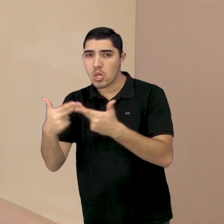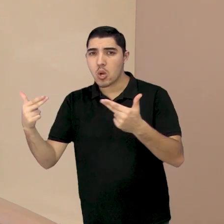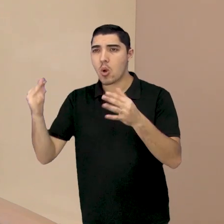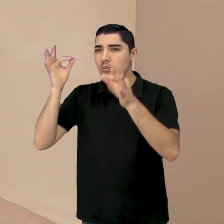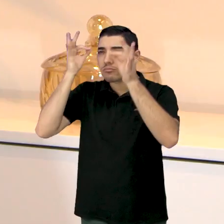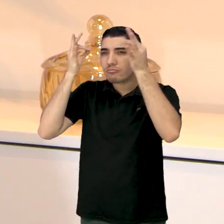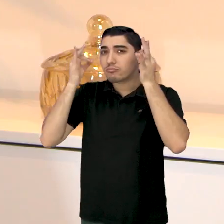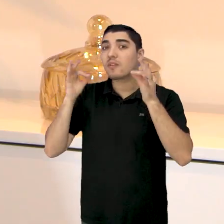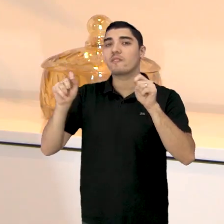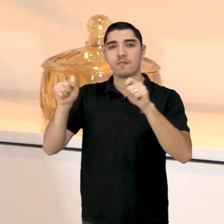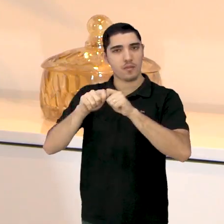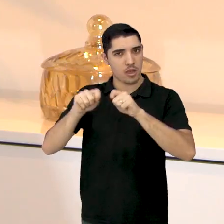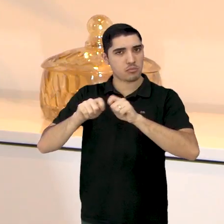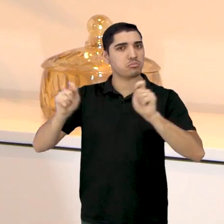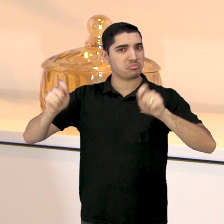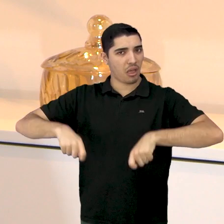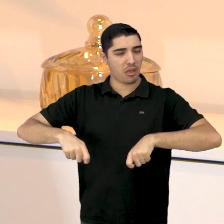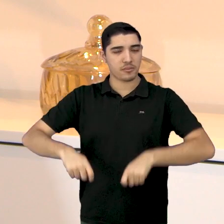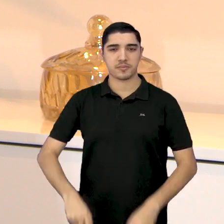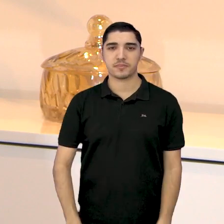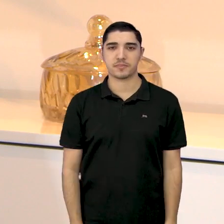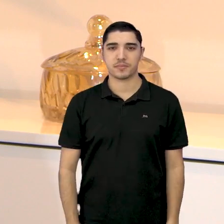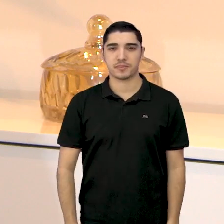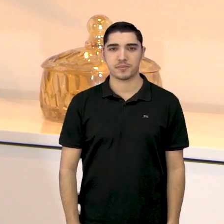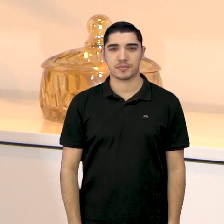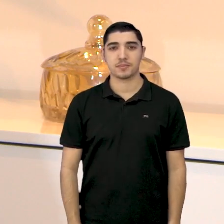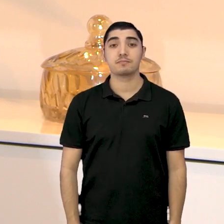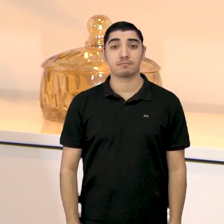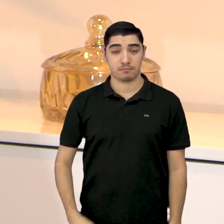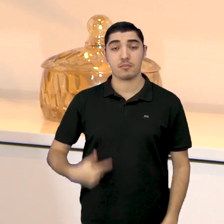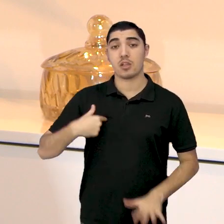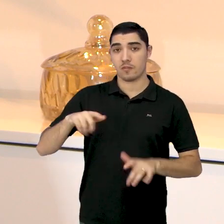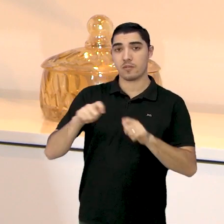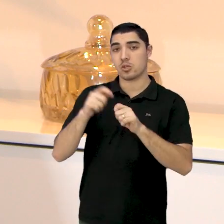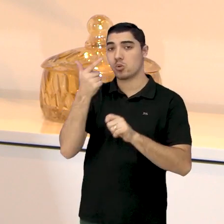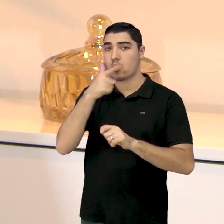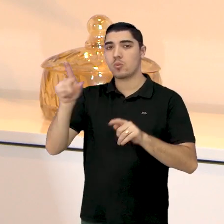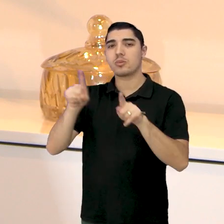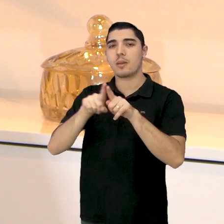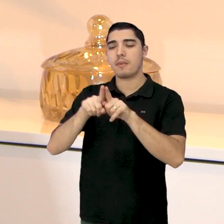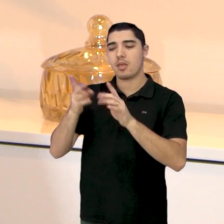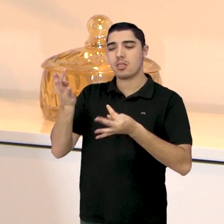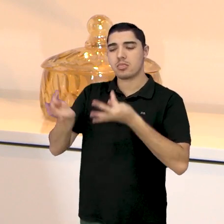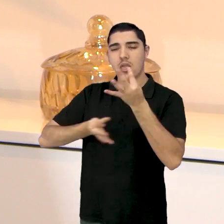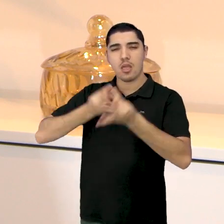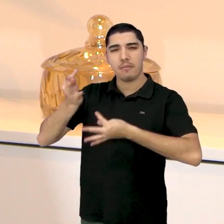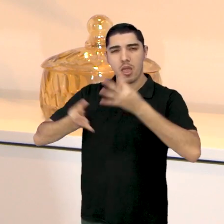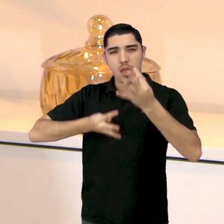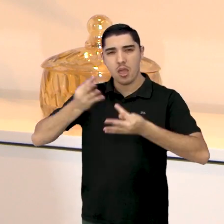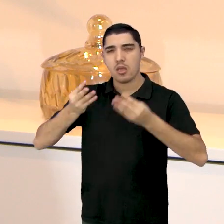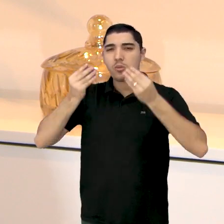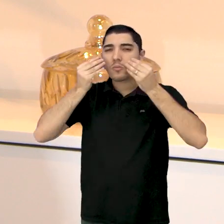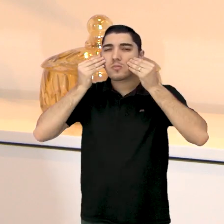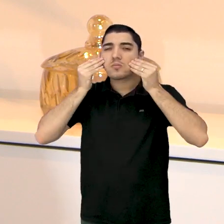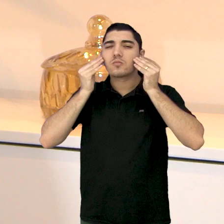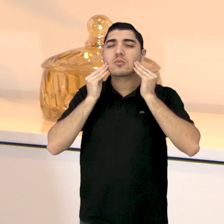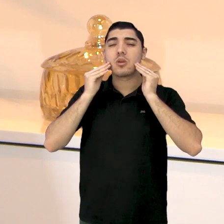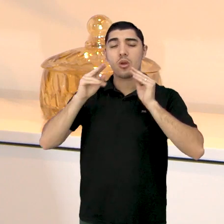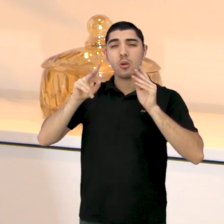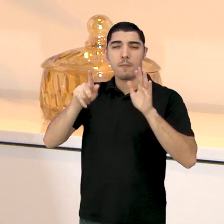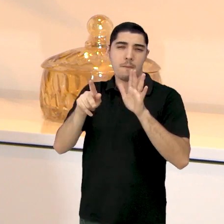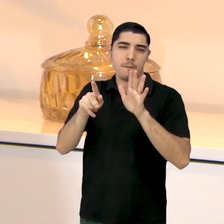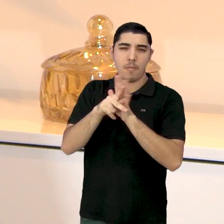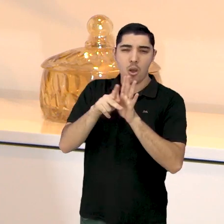realizados. Eu fiz o Ultraformer, né, que é um tratamento que é um ultrassônico focado, que é para o